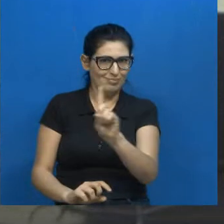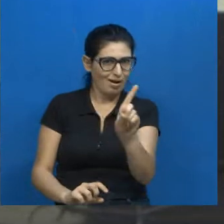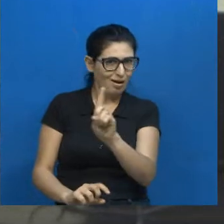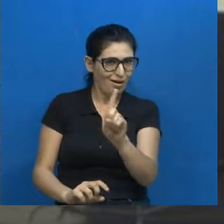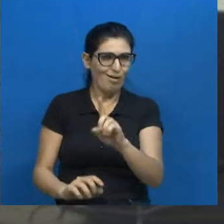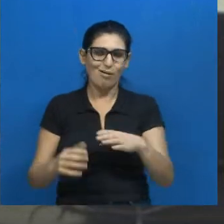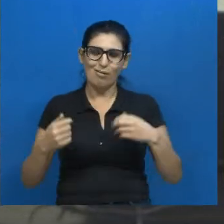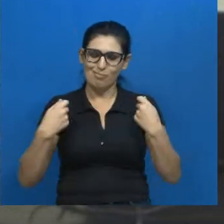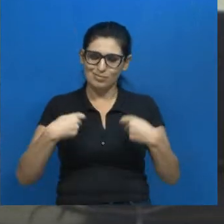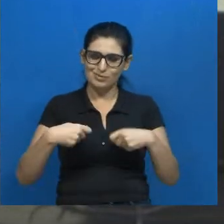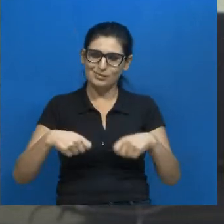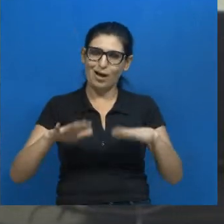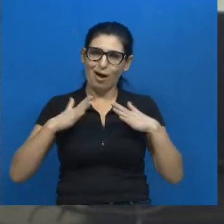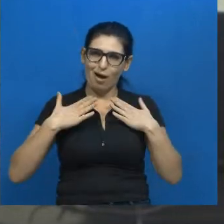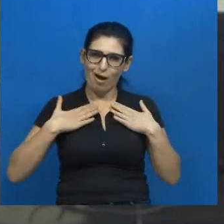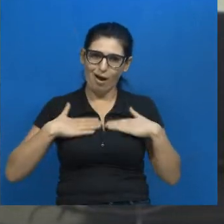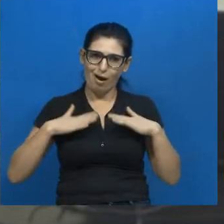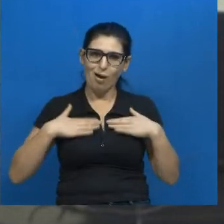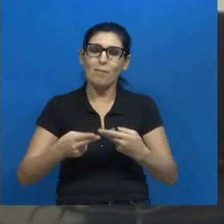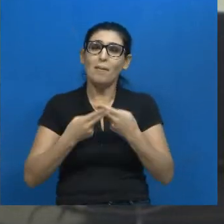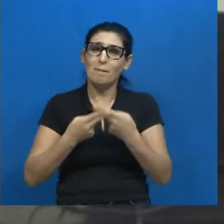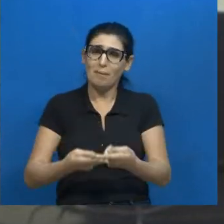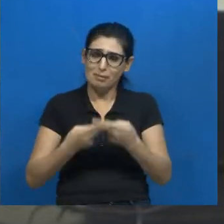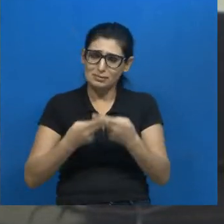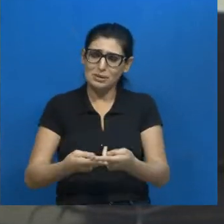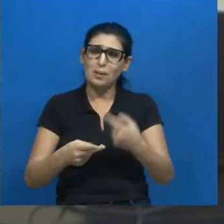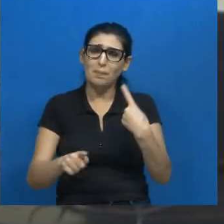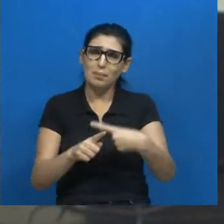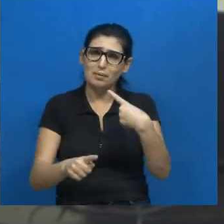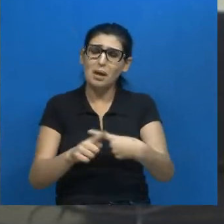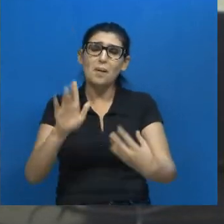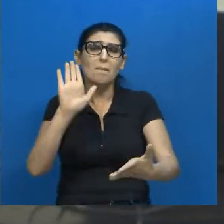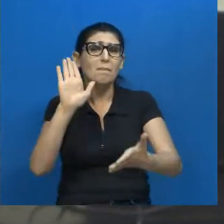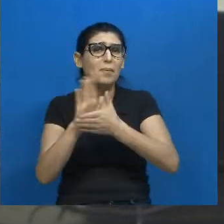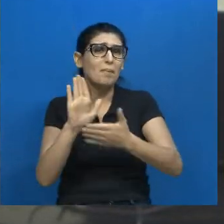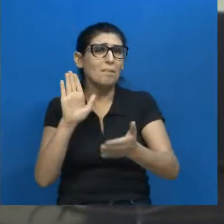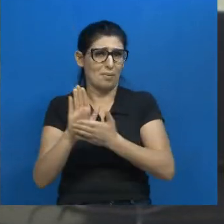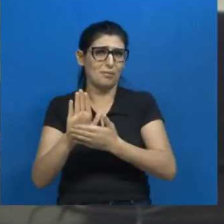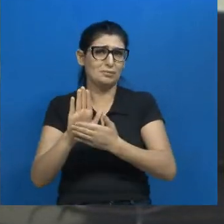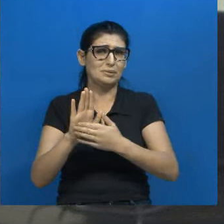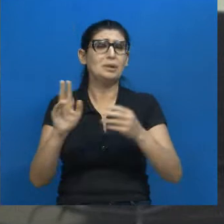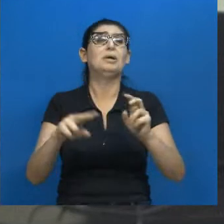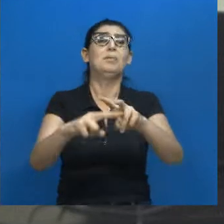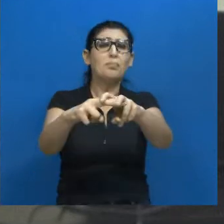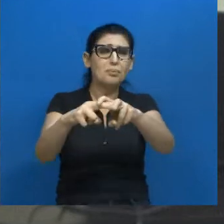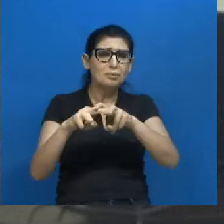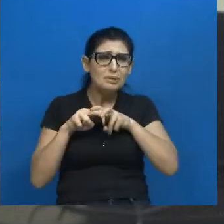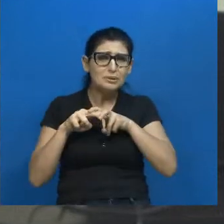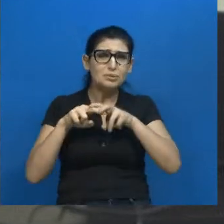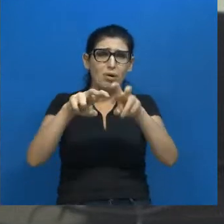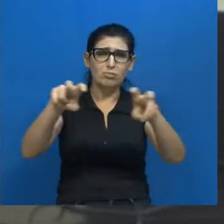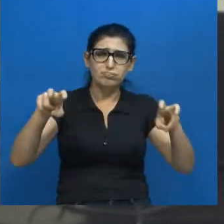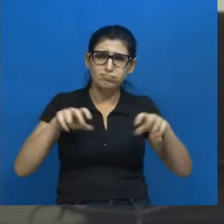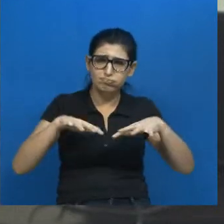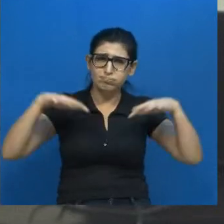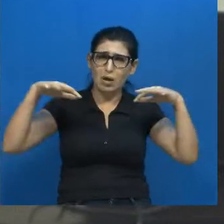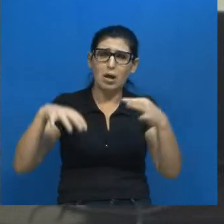algo estruturado, mostrar algo estruturado para vocês, é uma proposta, por isso que é uma audiência pública, tá? E esse estudo, a